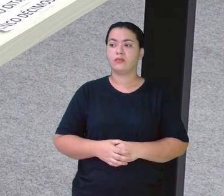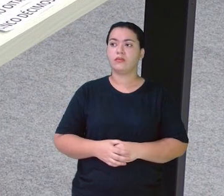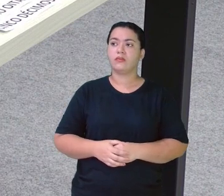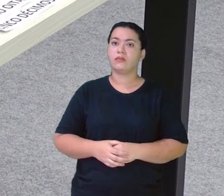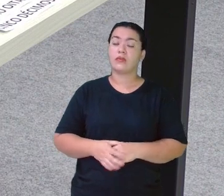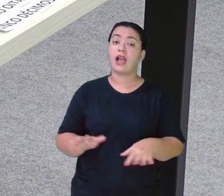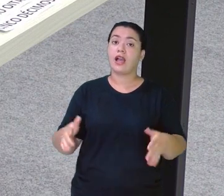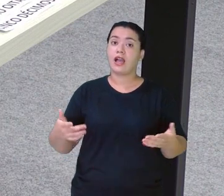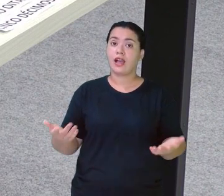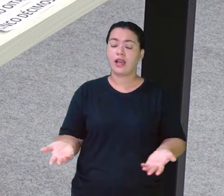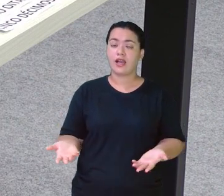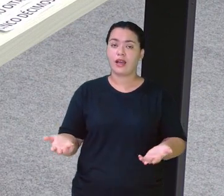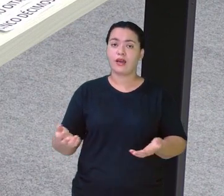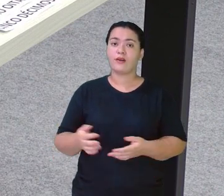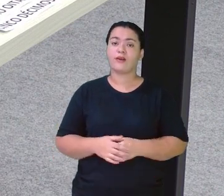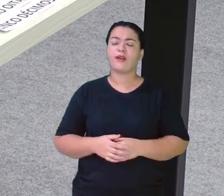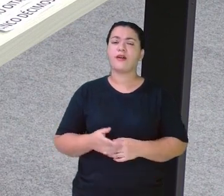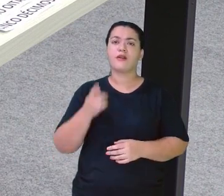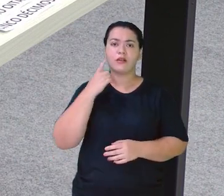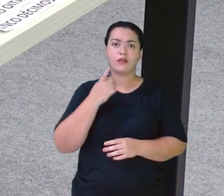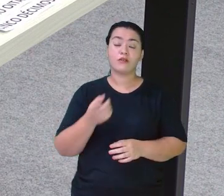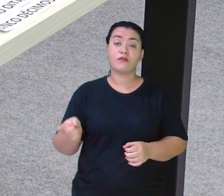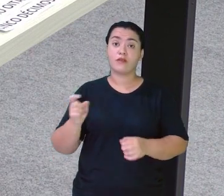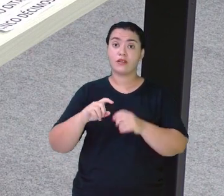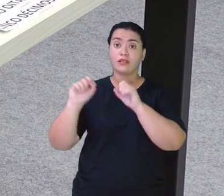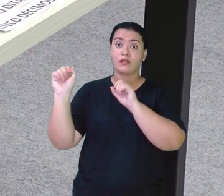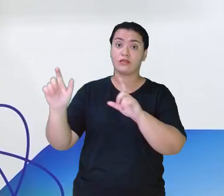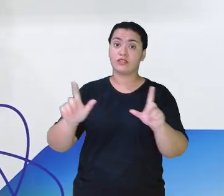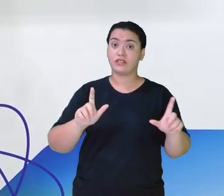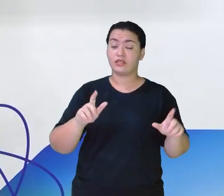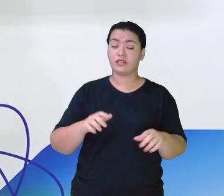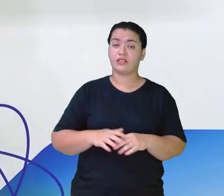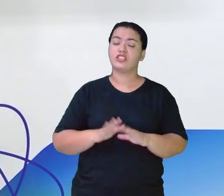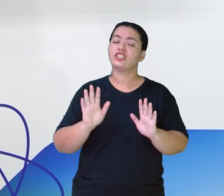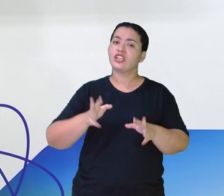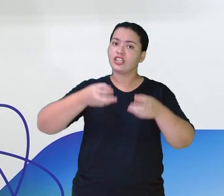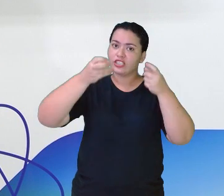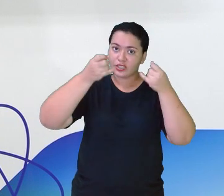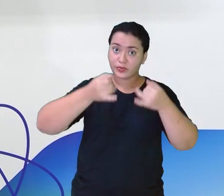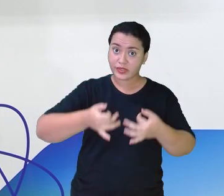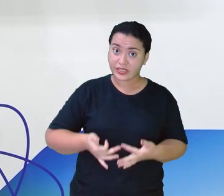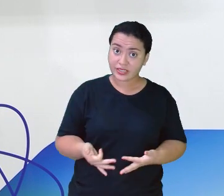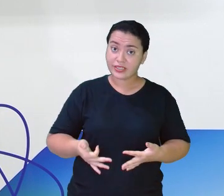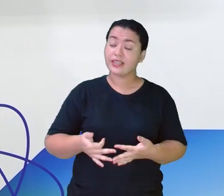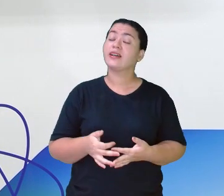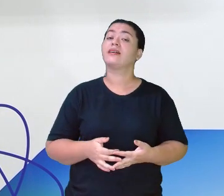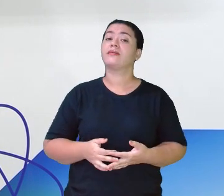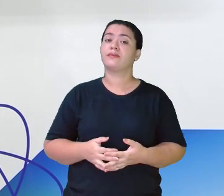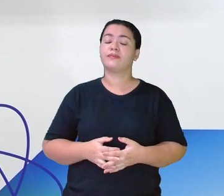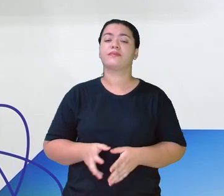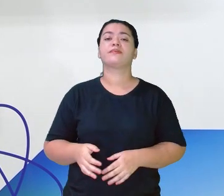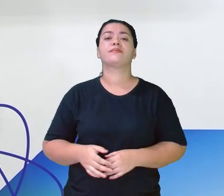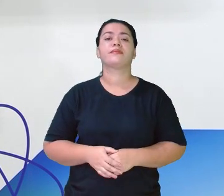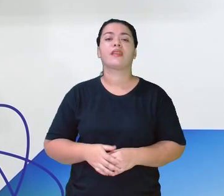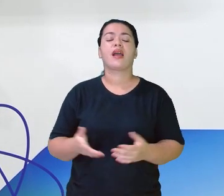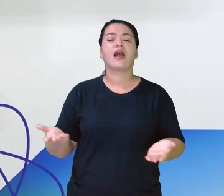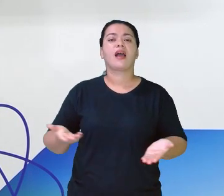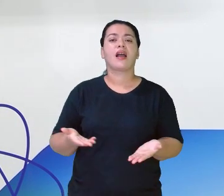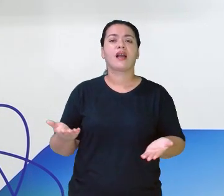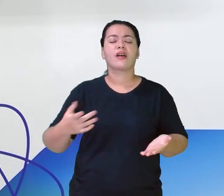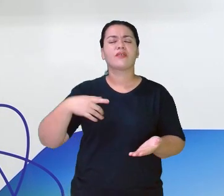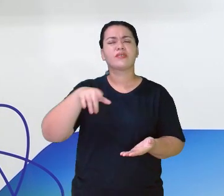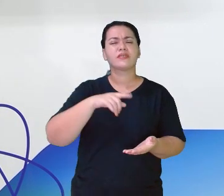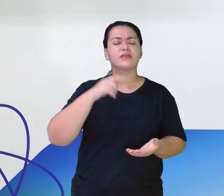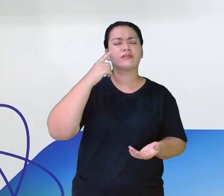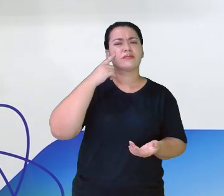Então, vamos voltar aqui agora para os slides, porque eu já expliquei de forma mais geral. E agora